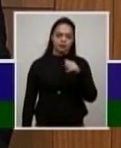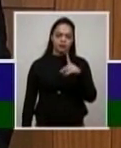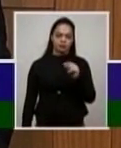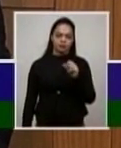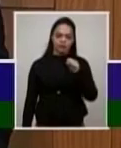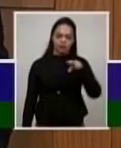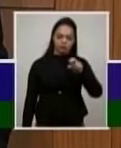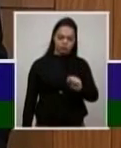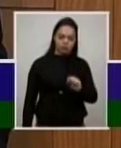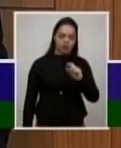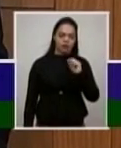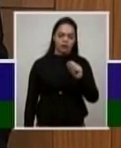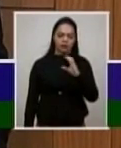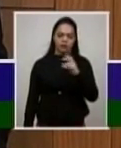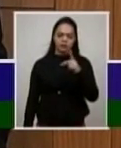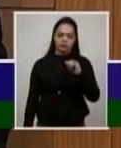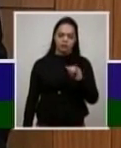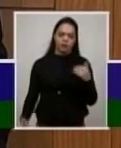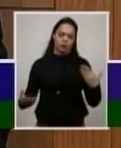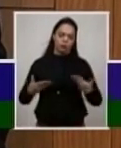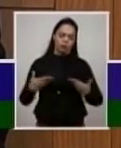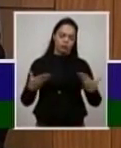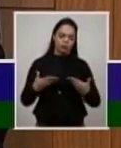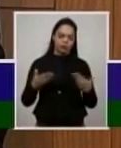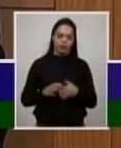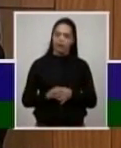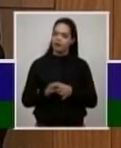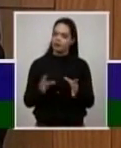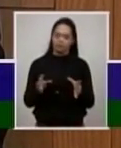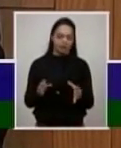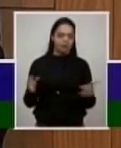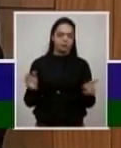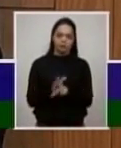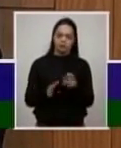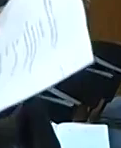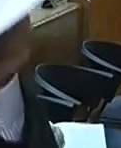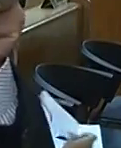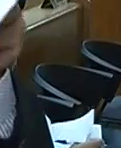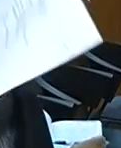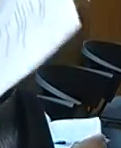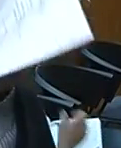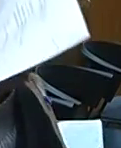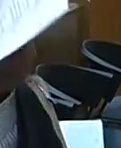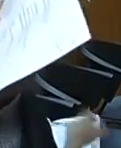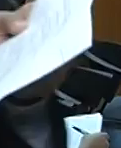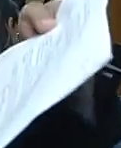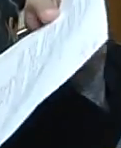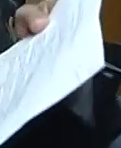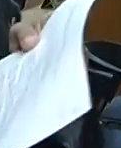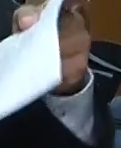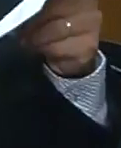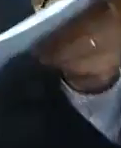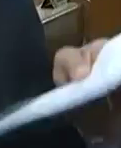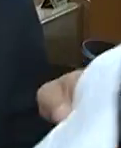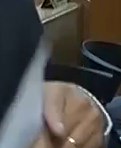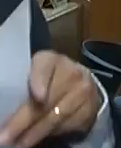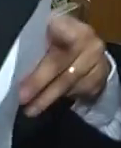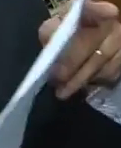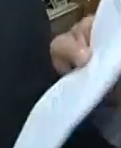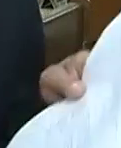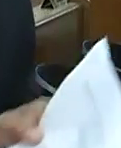Fundasus, é uma CPI hoje autorizada, inclusive, pela Justiça. O vereador Ismar Prado explicou